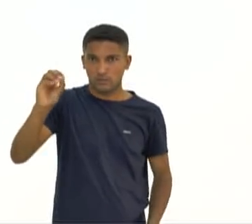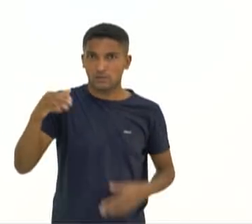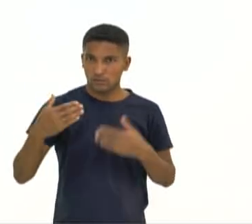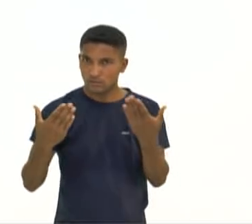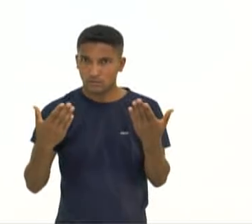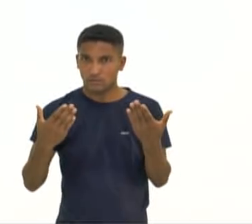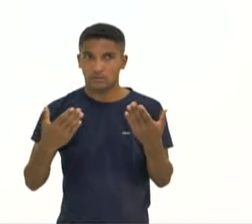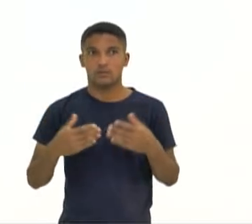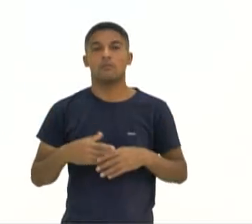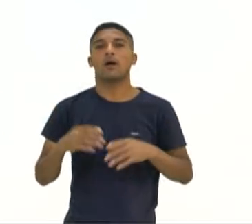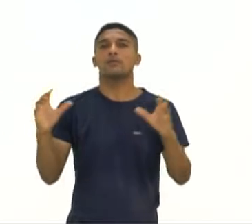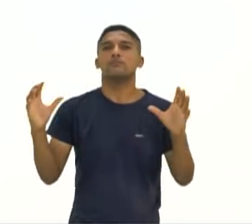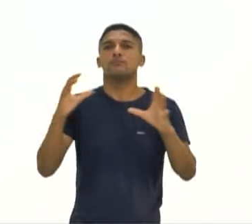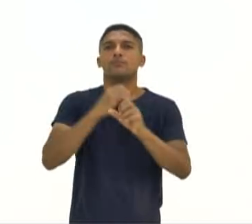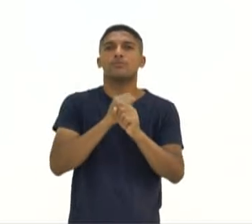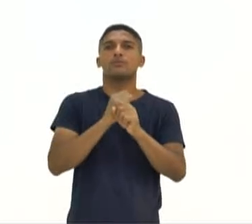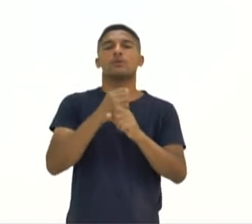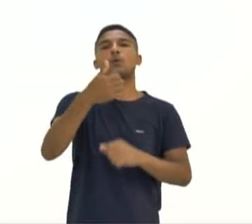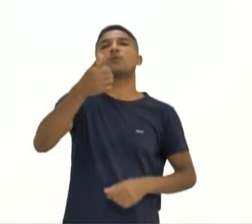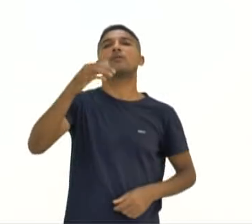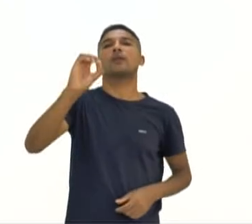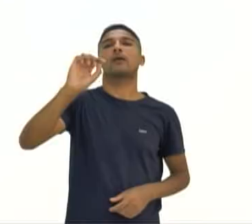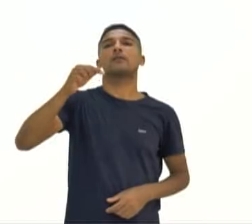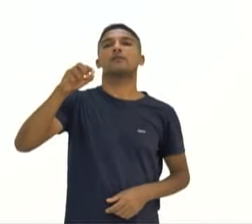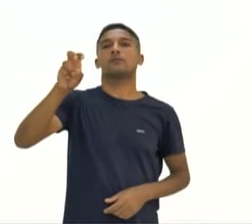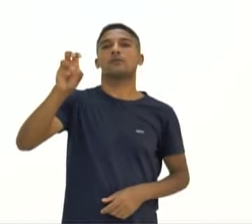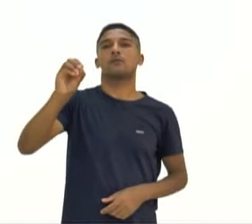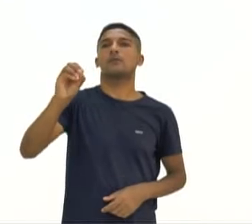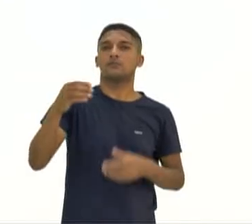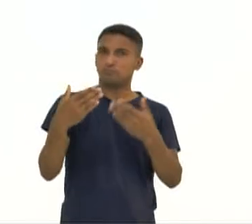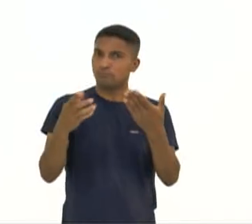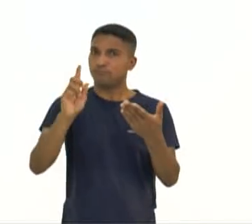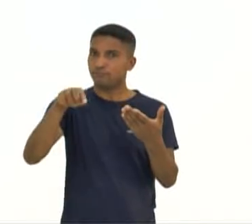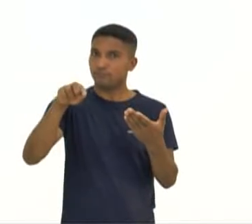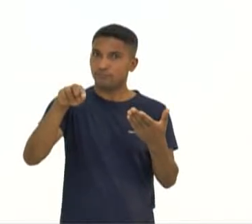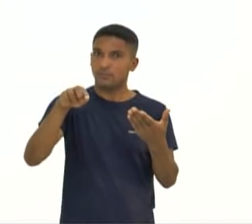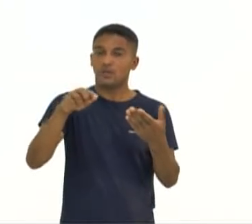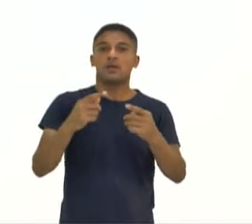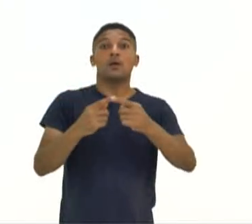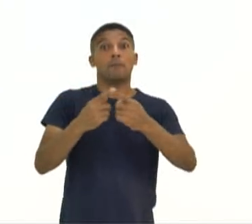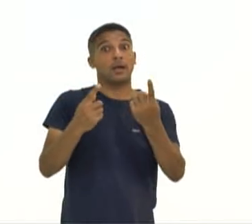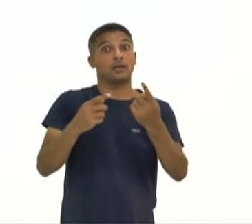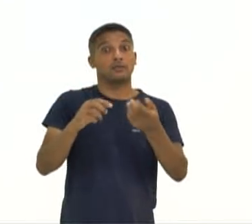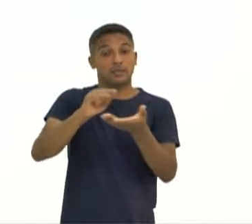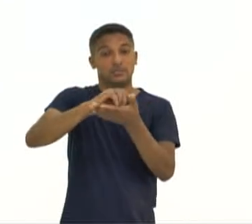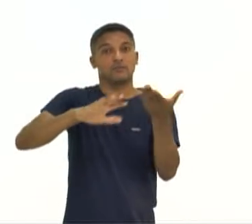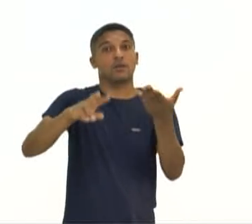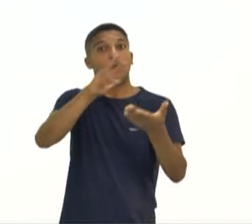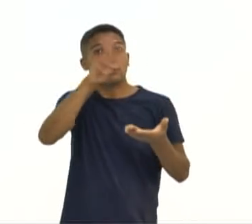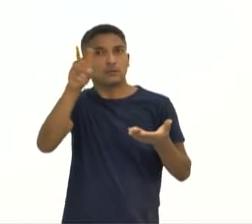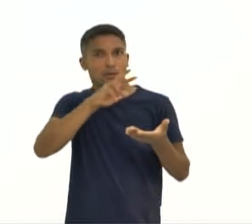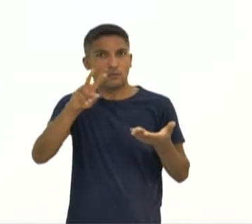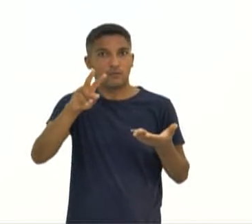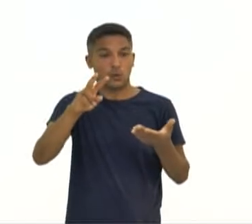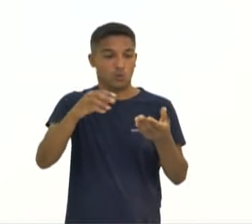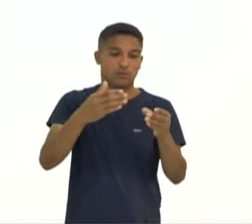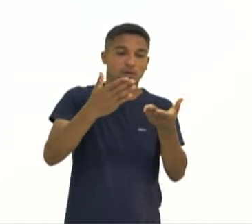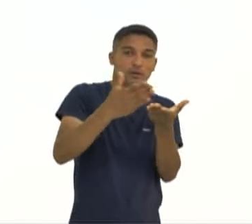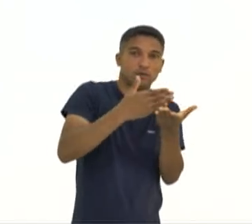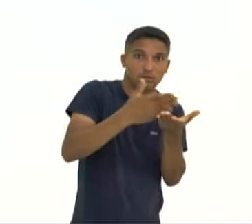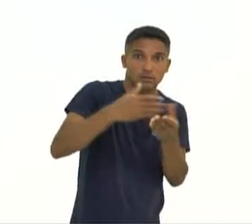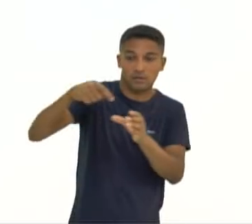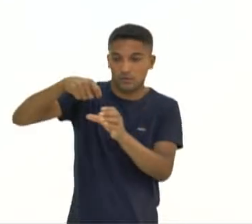10,50, né? E o que o exercício falou para nós? Que tudo dava R$10. Então, não tem como